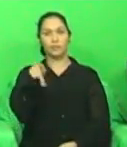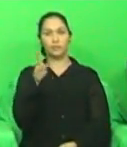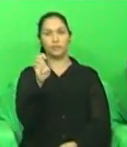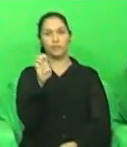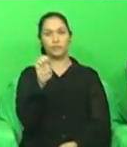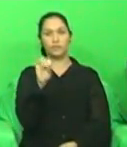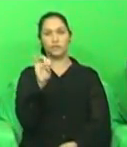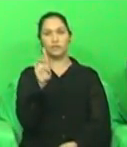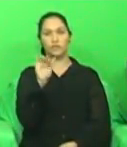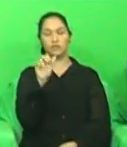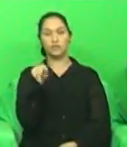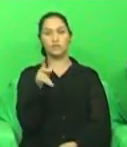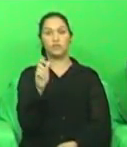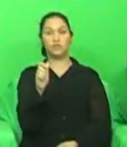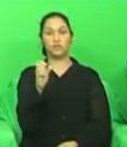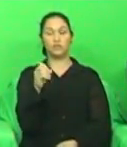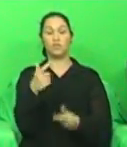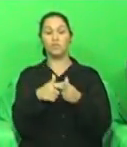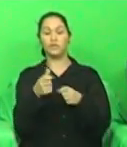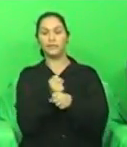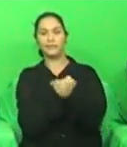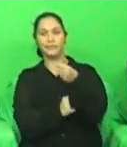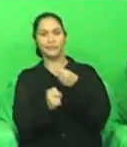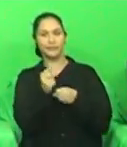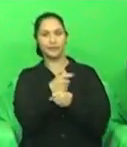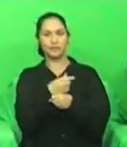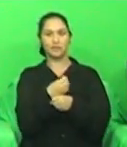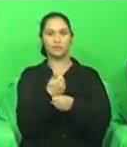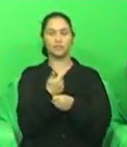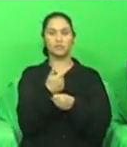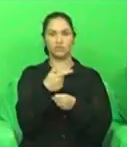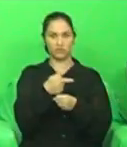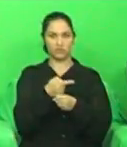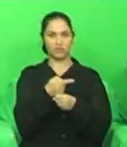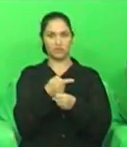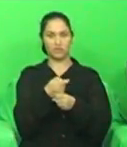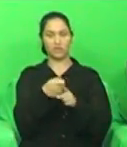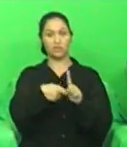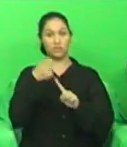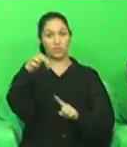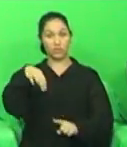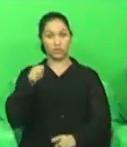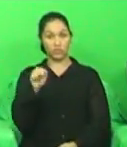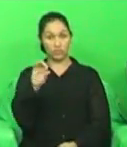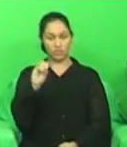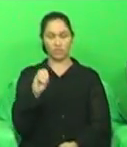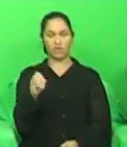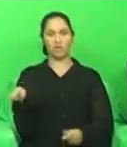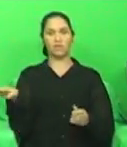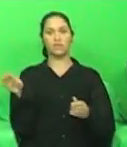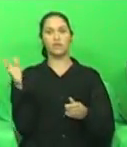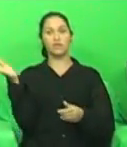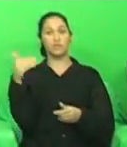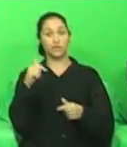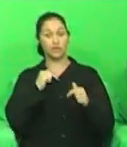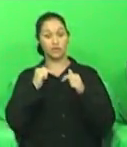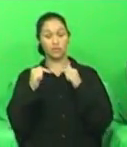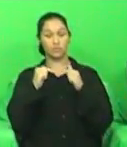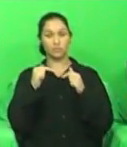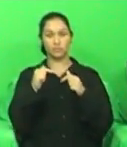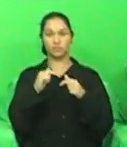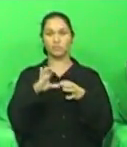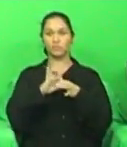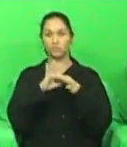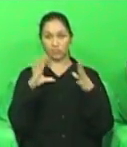aqui na tribuna livre informou que o paço municipal a prefeitura estava localizada no bairro pinheirinho quando